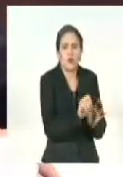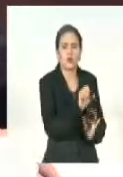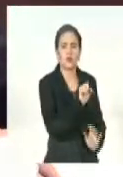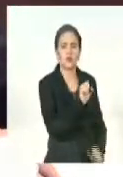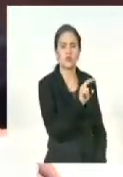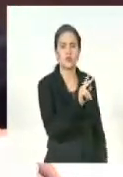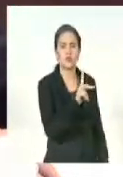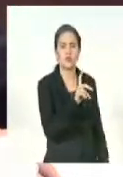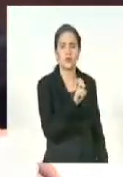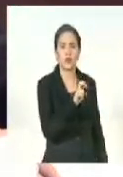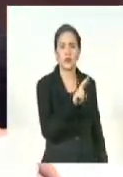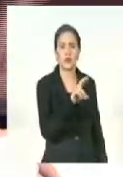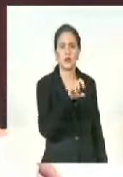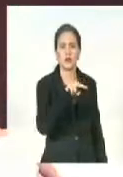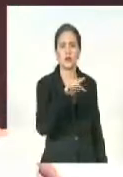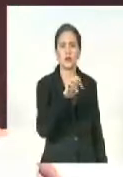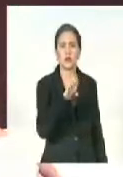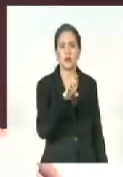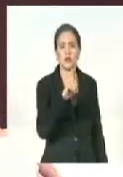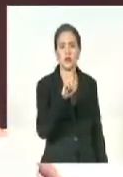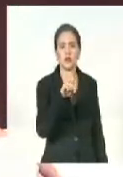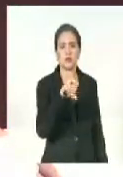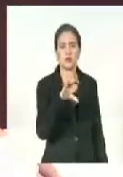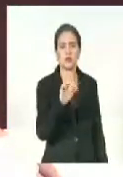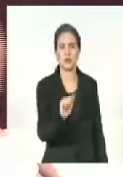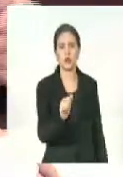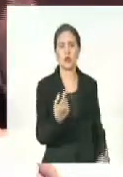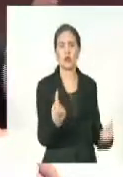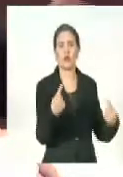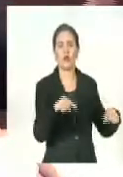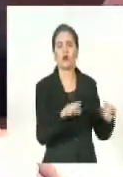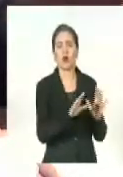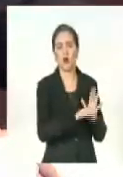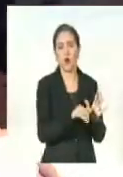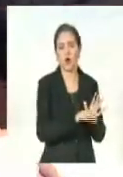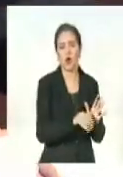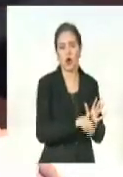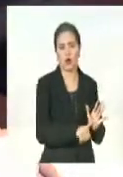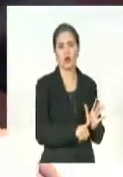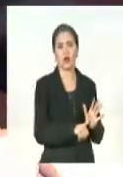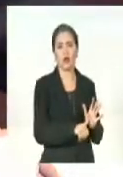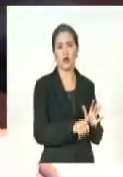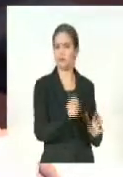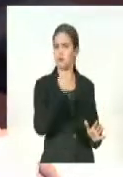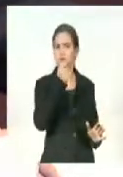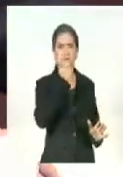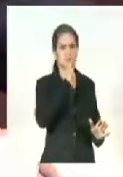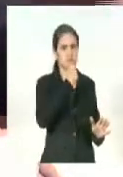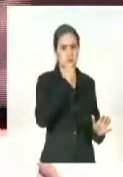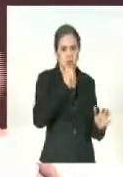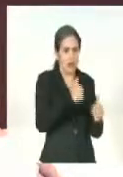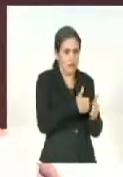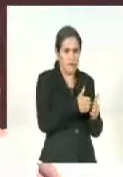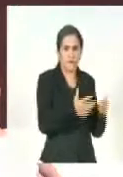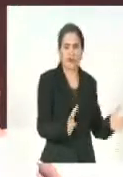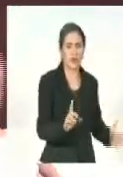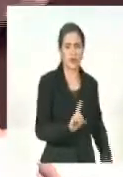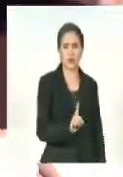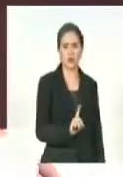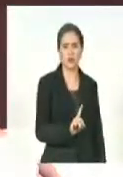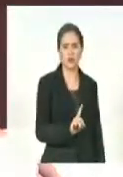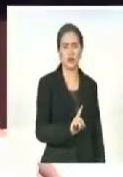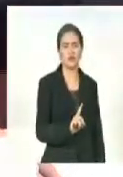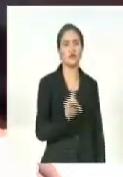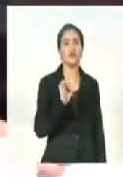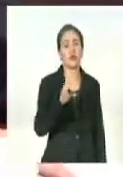está, o senhor já está querendo que ela já saia à caça de culpados. O que nós queremos é que